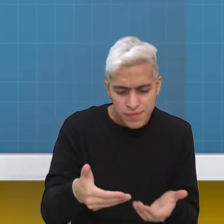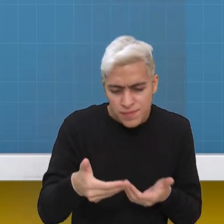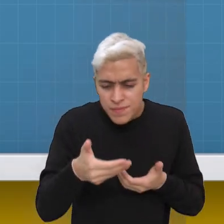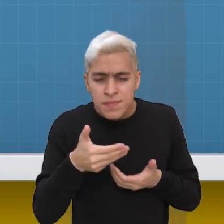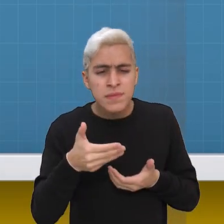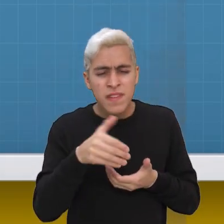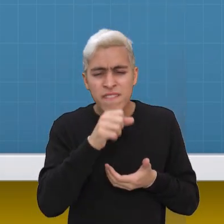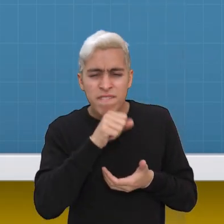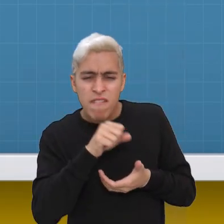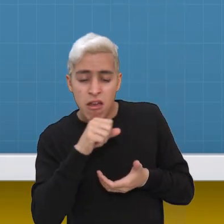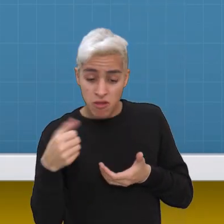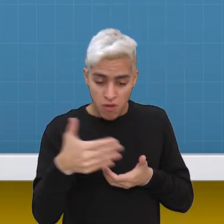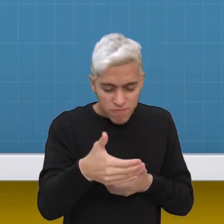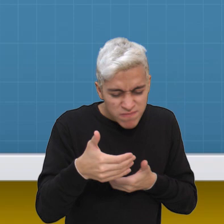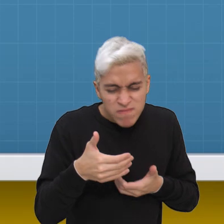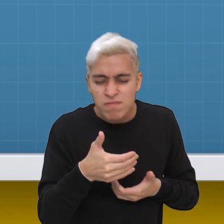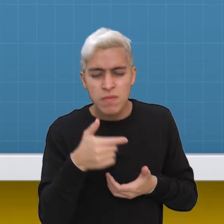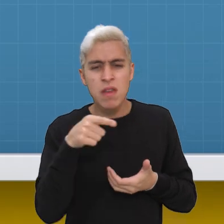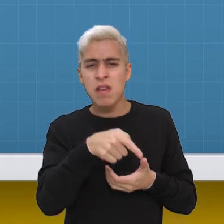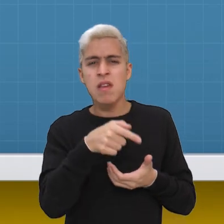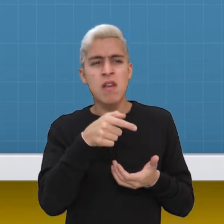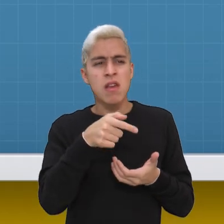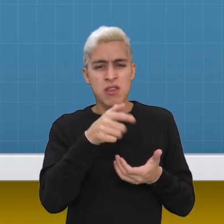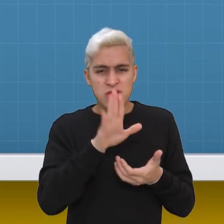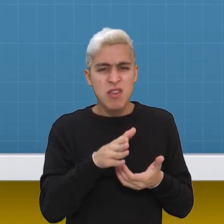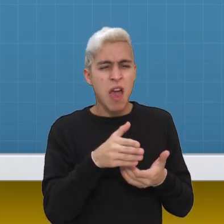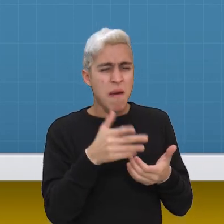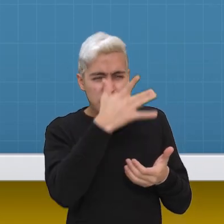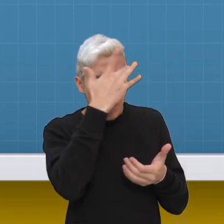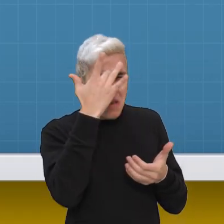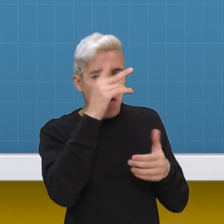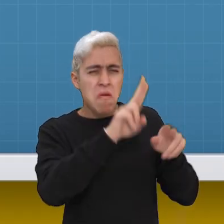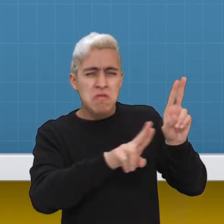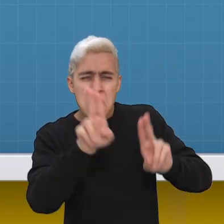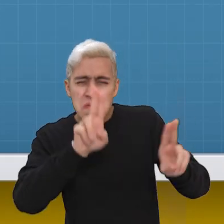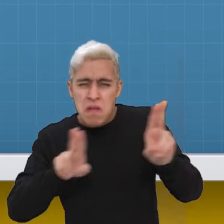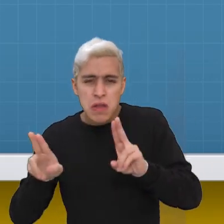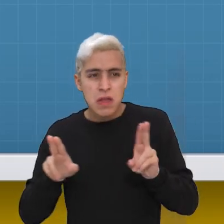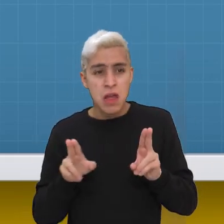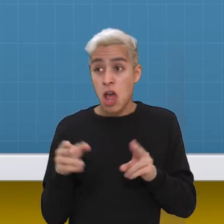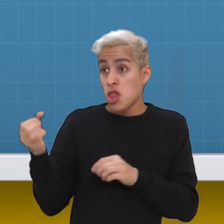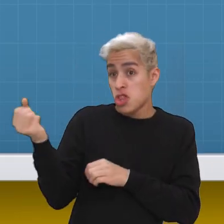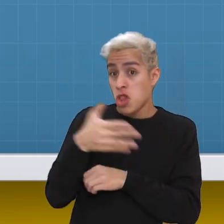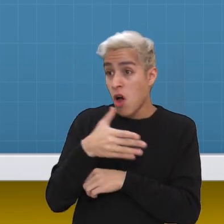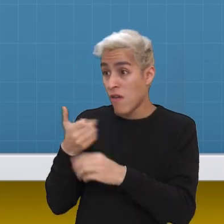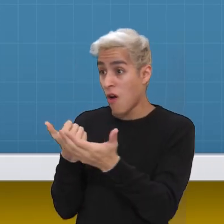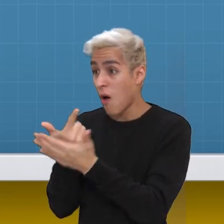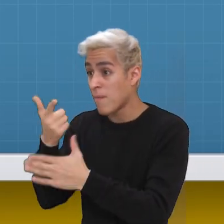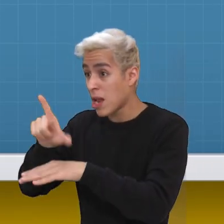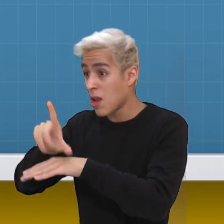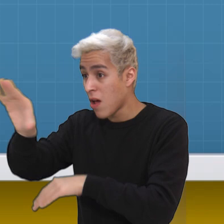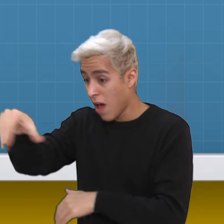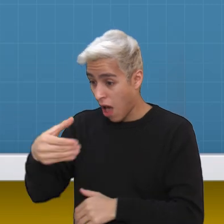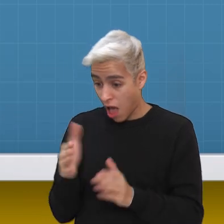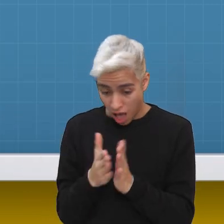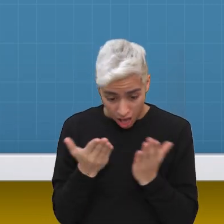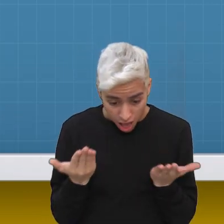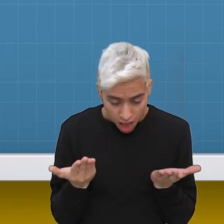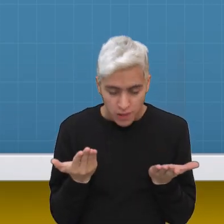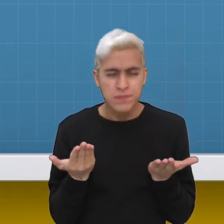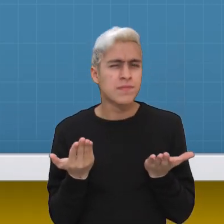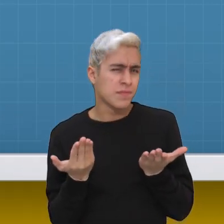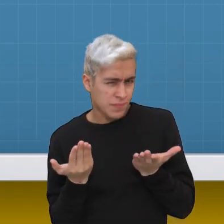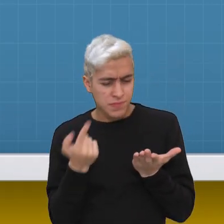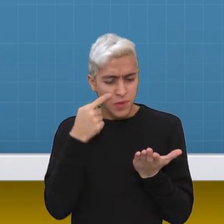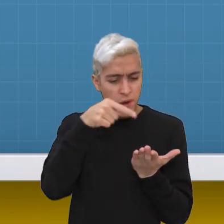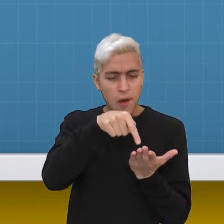novo? Esse livro é velho? Esse livro já passou por muitas mãos? Não, esse livro saiu agora da livraria. Olha